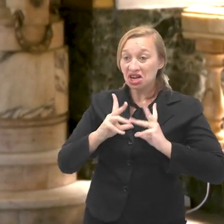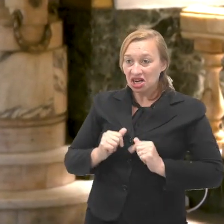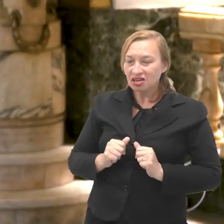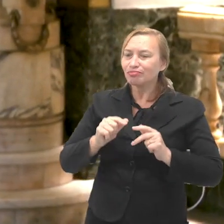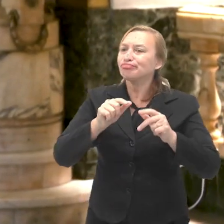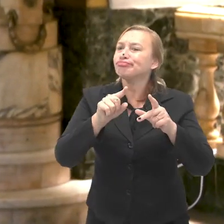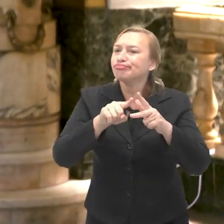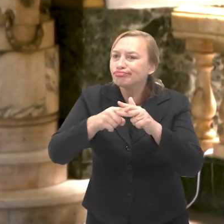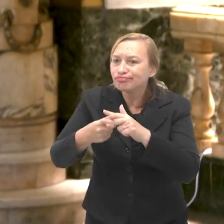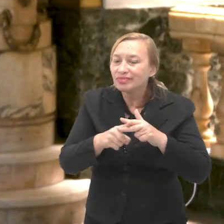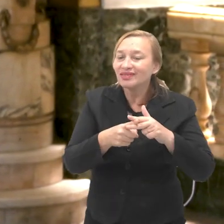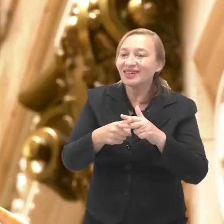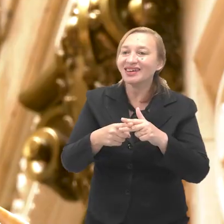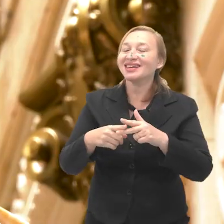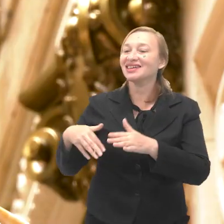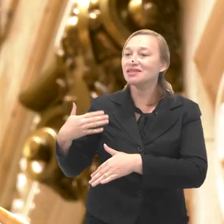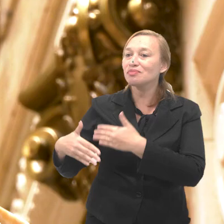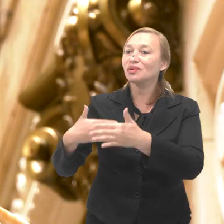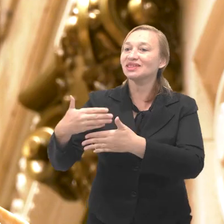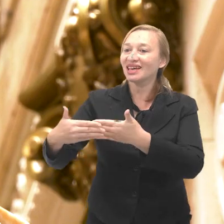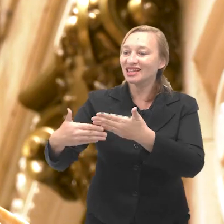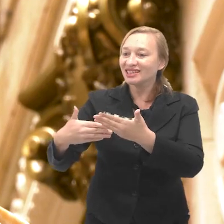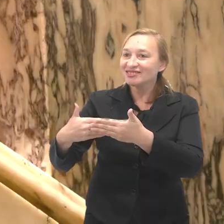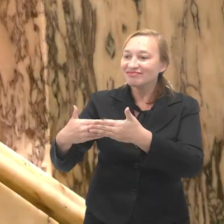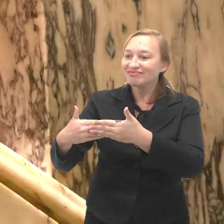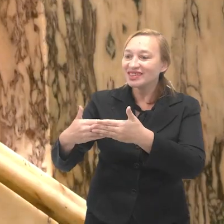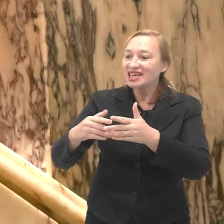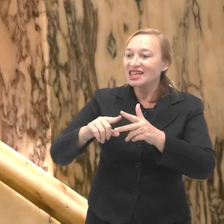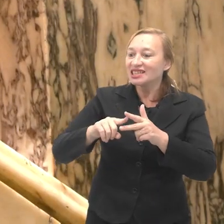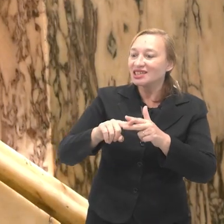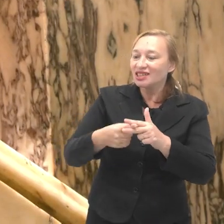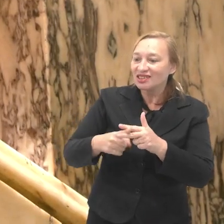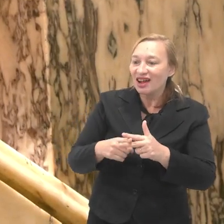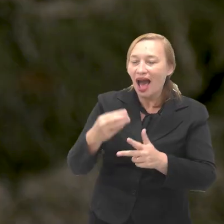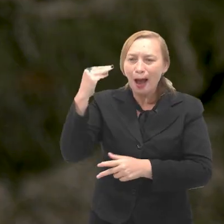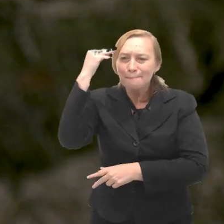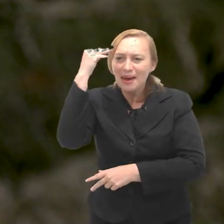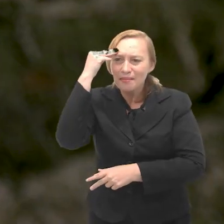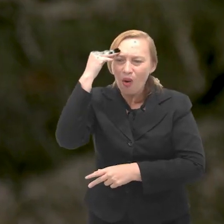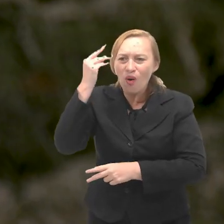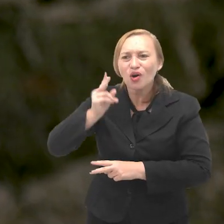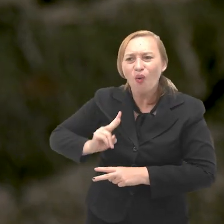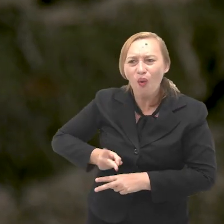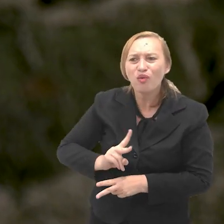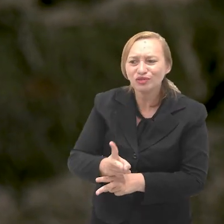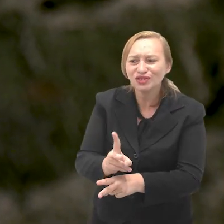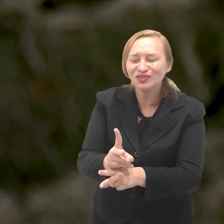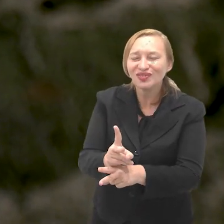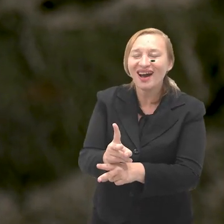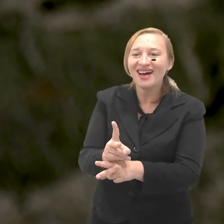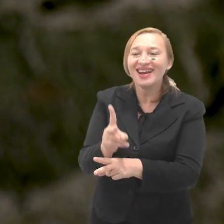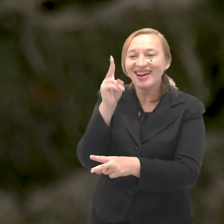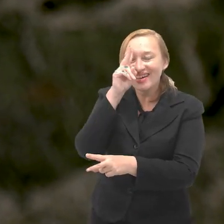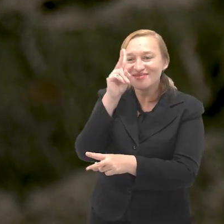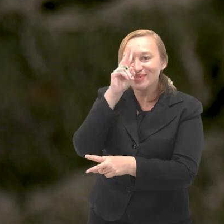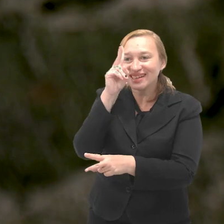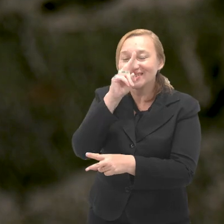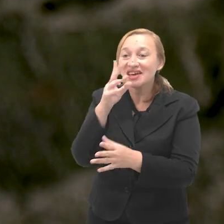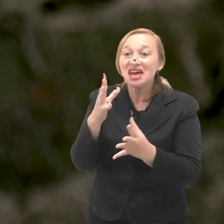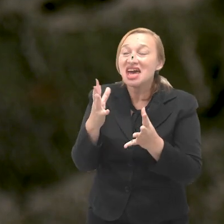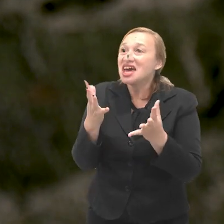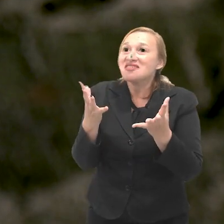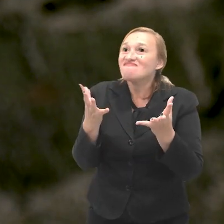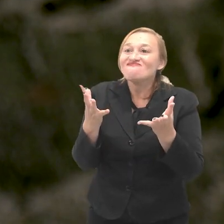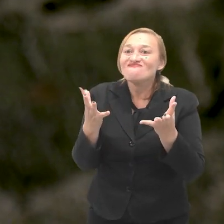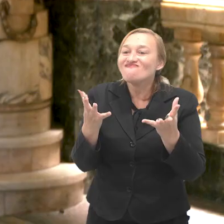foi limpo e restaurado. Está dentro desse processo de restaurar a nossa memória e manter a nossa